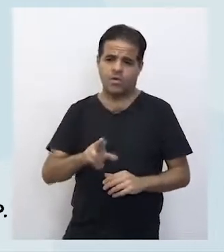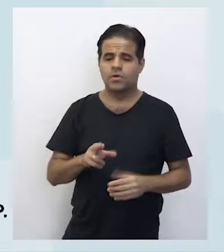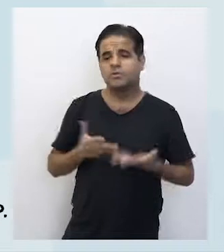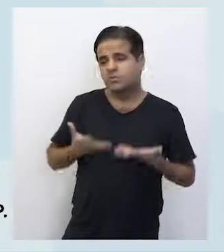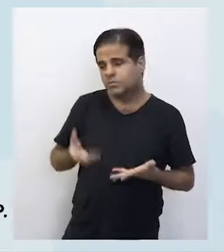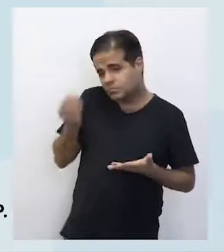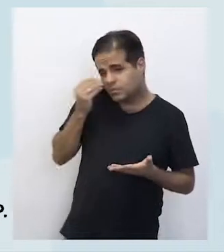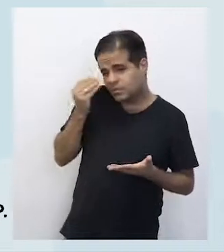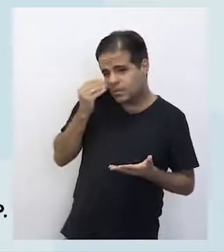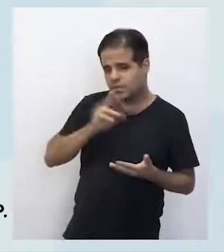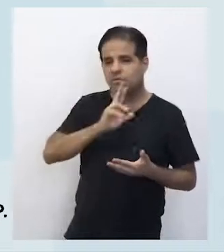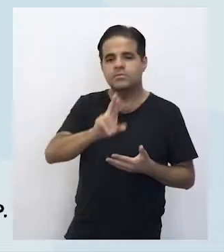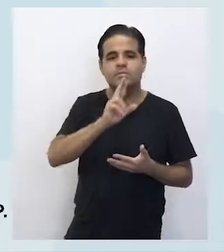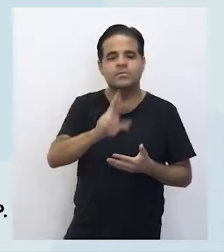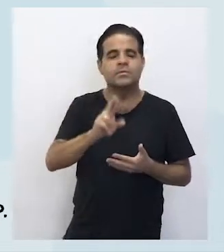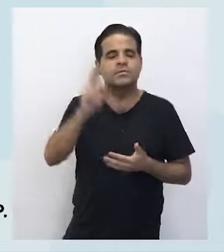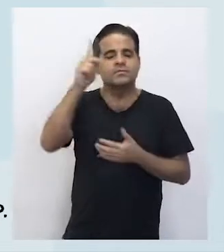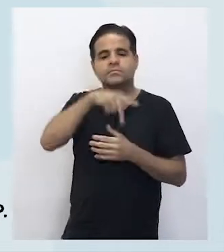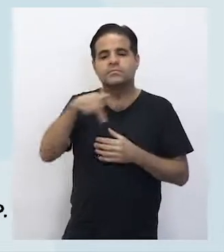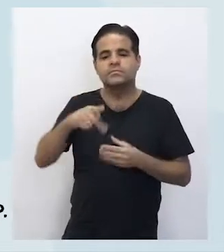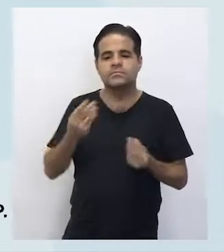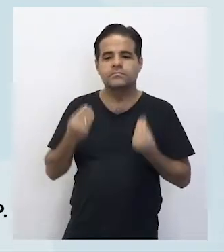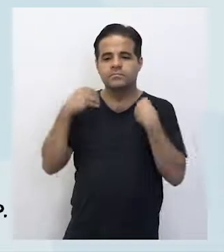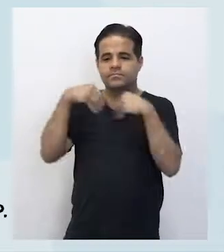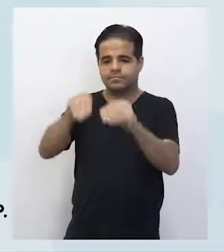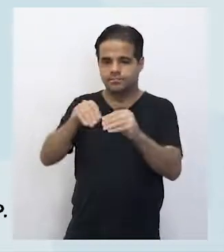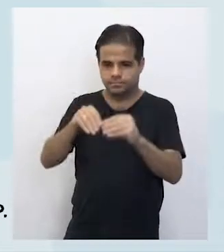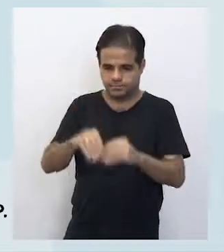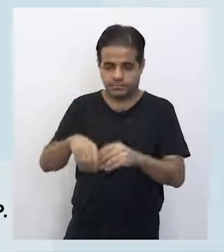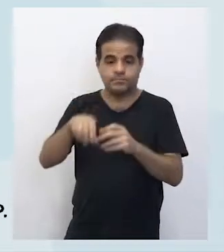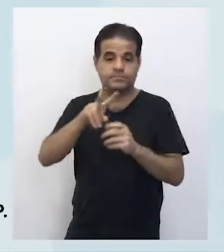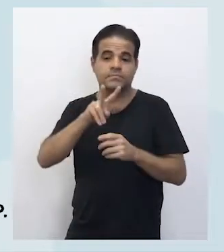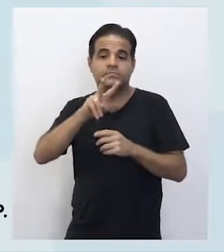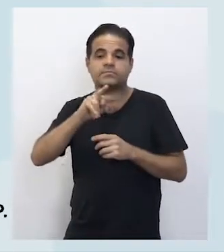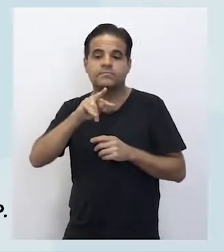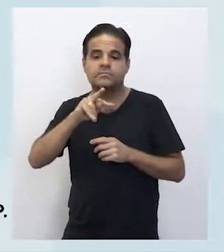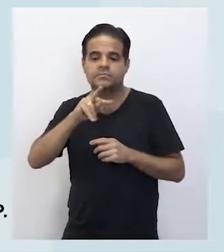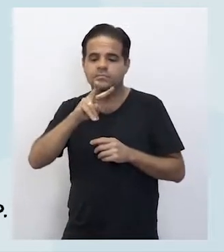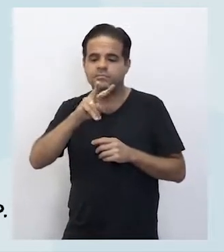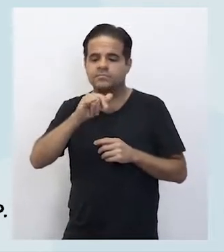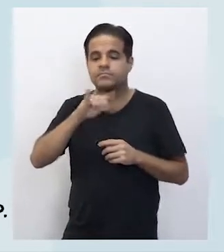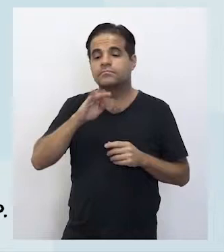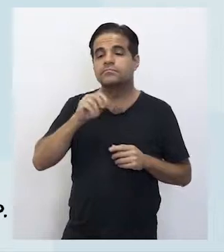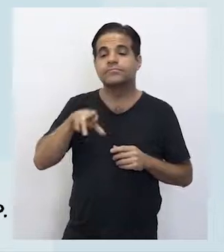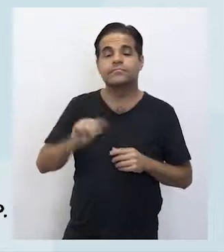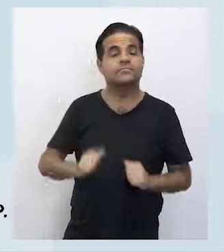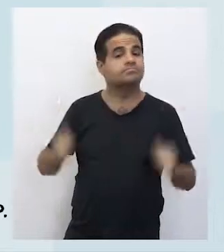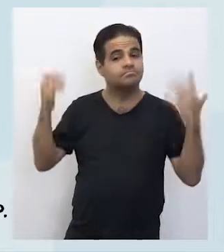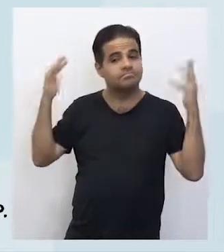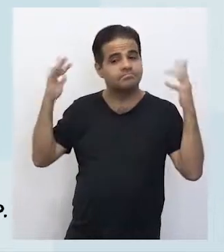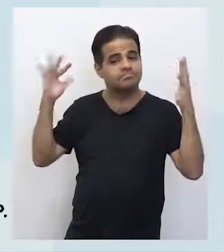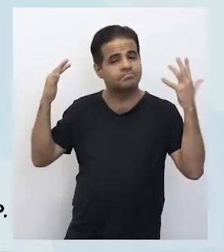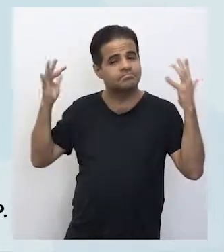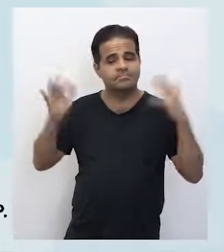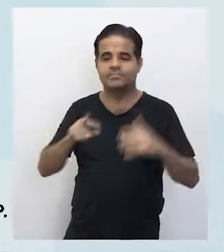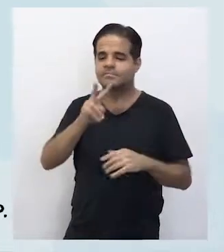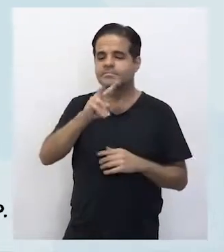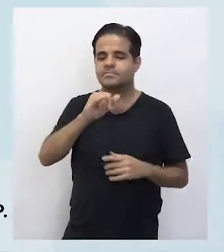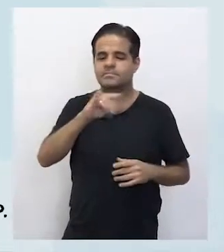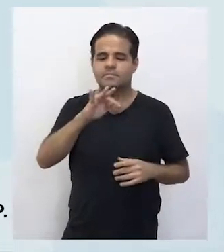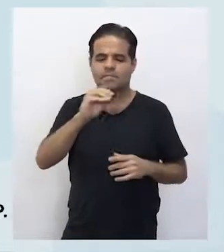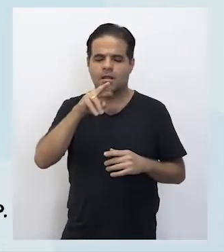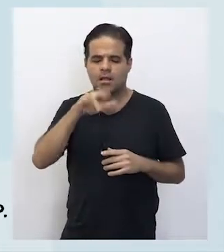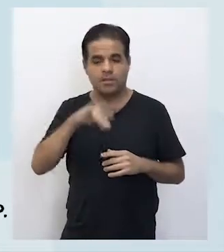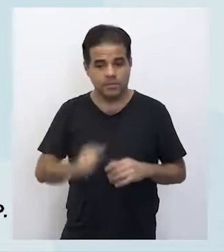tentando não responder. Não é. Mas a professora Cirlei já colocou aqui, vitória, né? O pessoal Vitória. está comemorando uma vitória, né? Estou